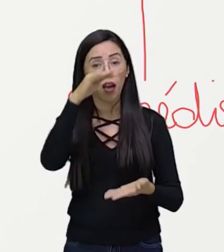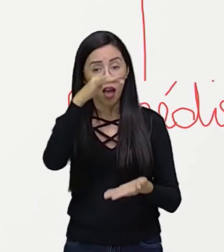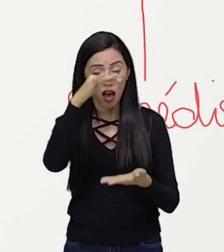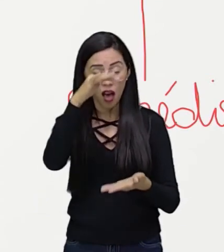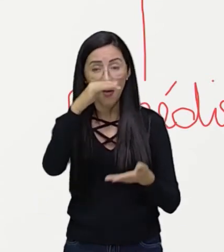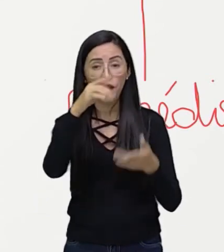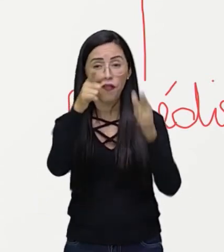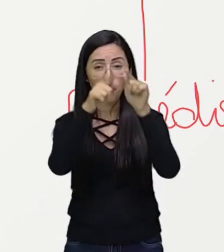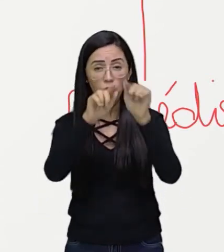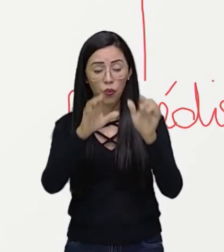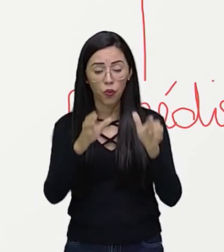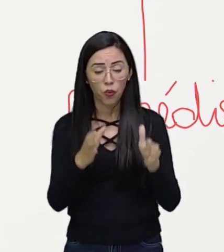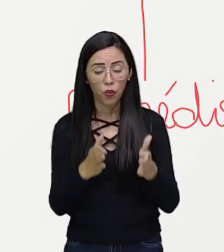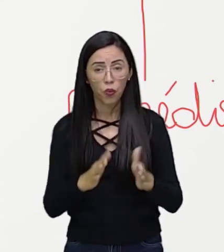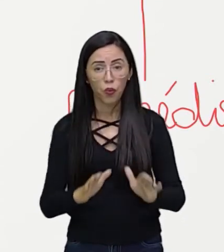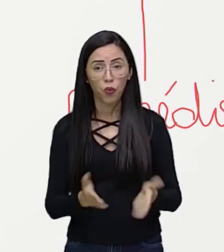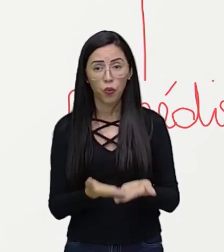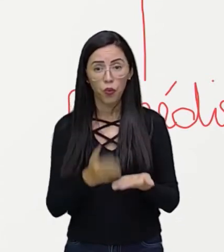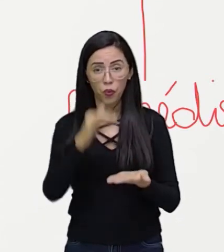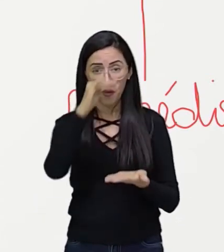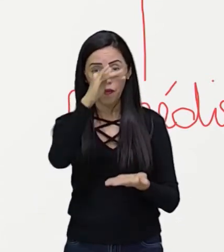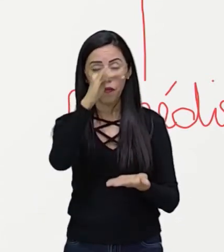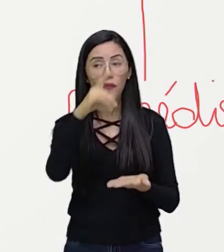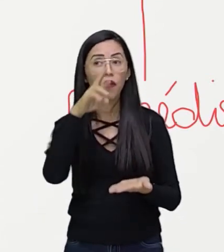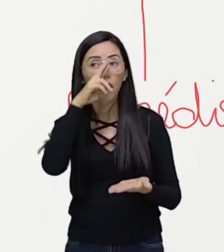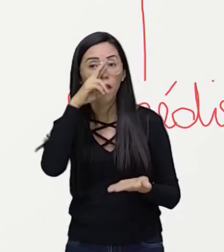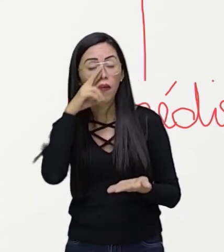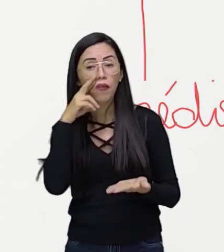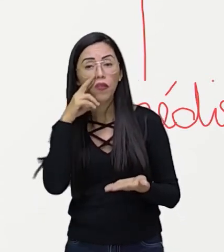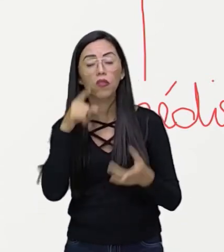de refrigerantes, né, de suco,